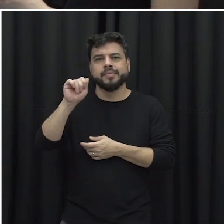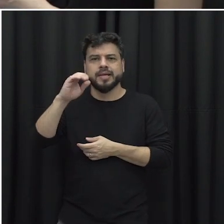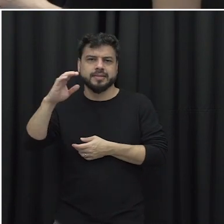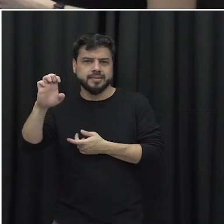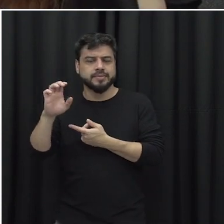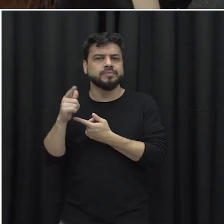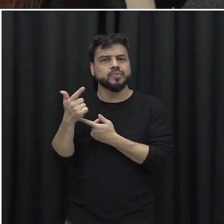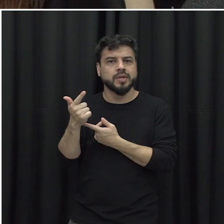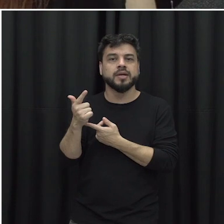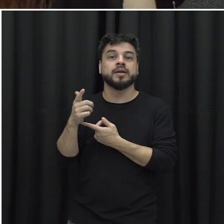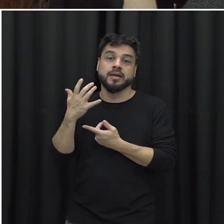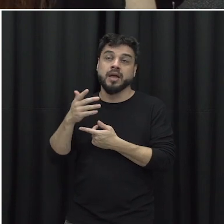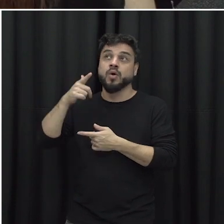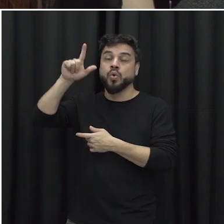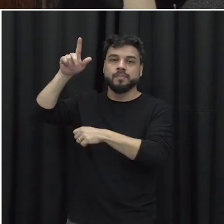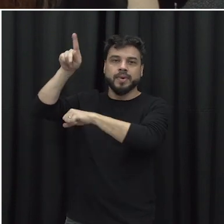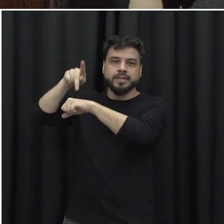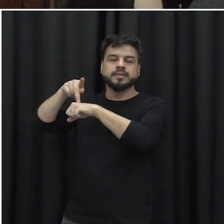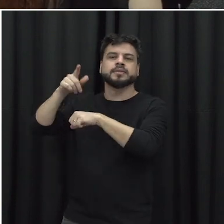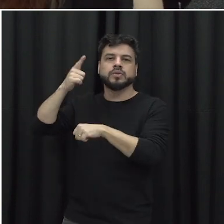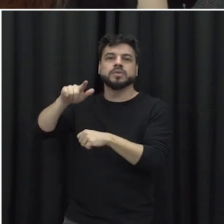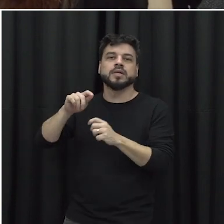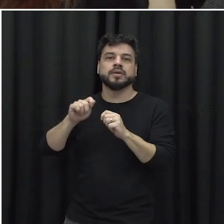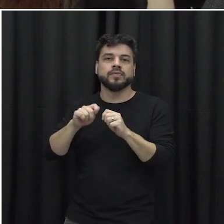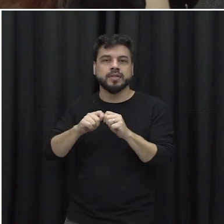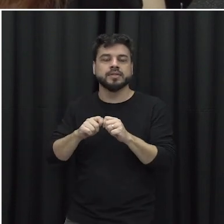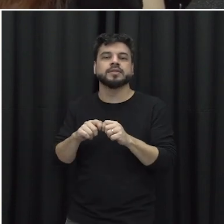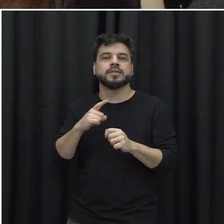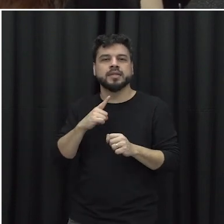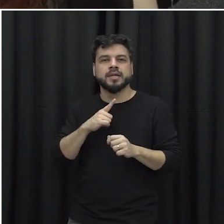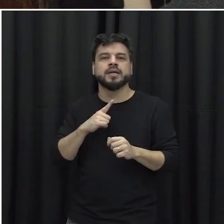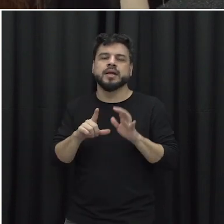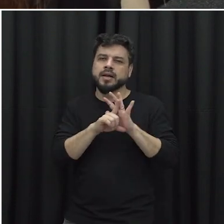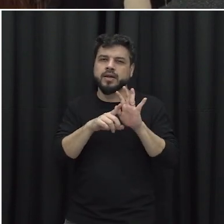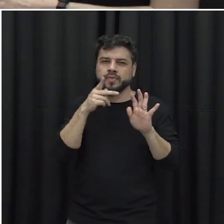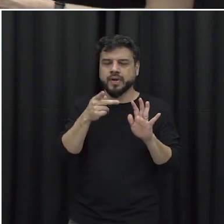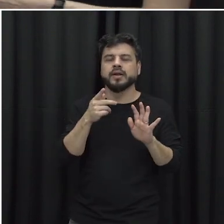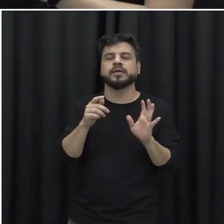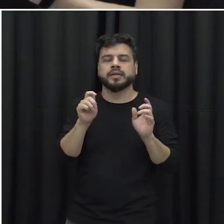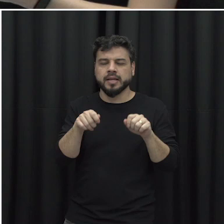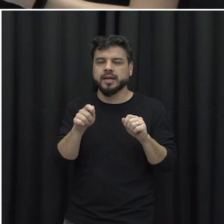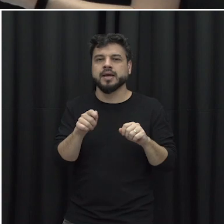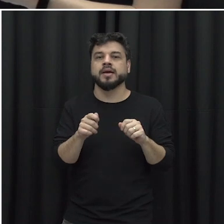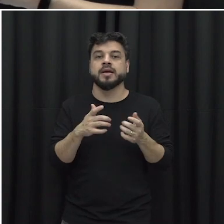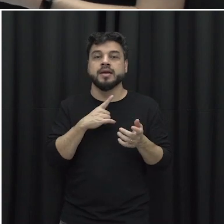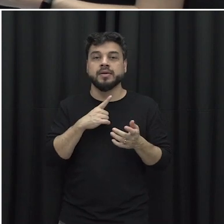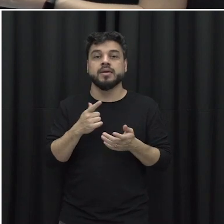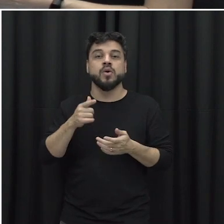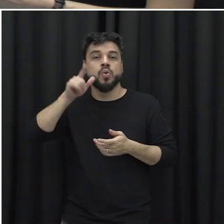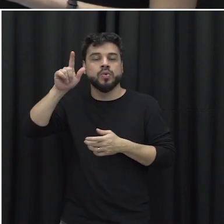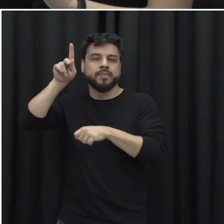é assegurado, tem a legislação 335 que permite com que ele faça essa importação. Então ele pode adquirir dessa